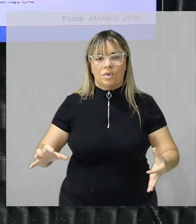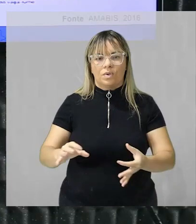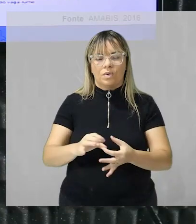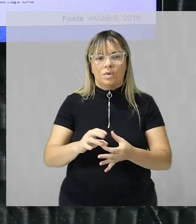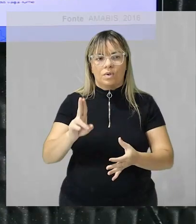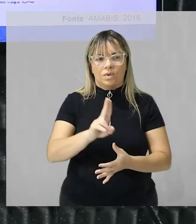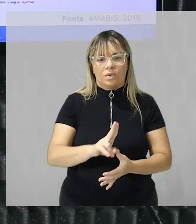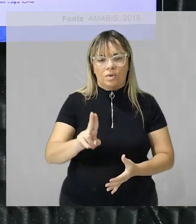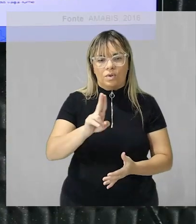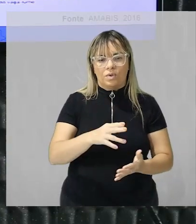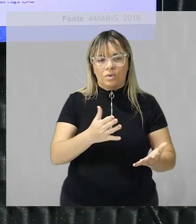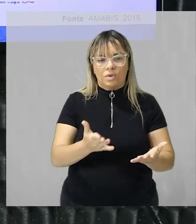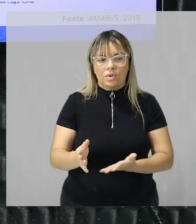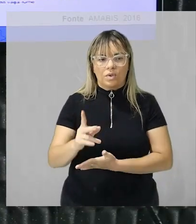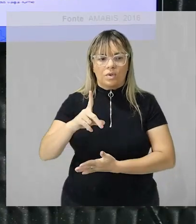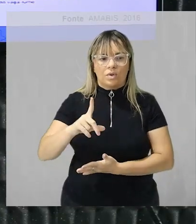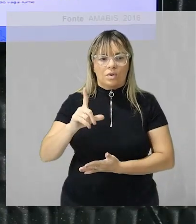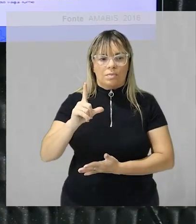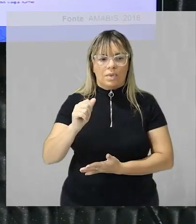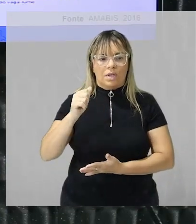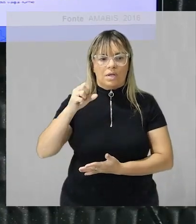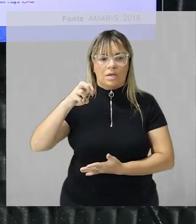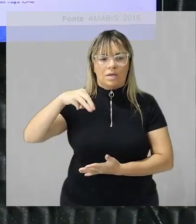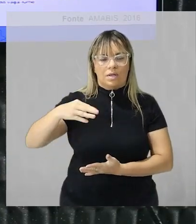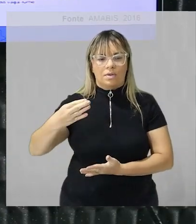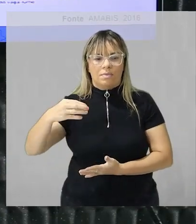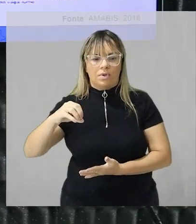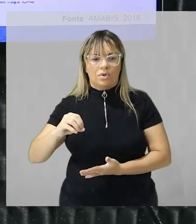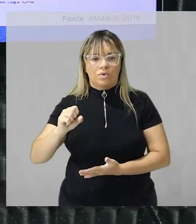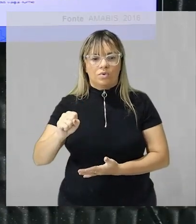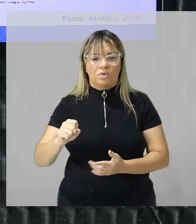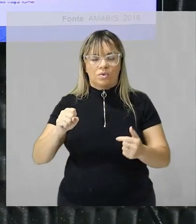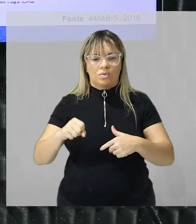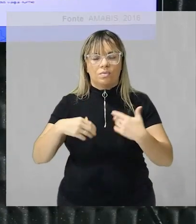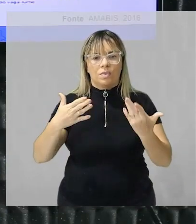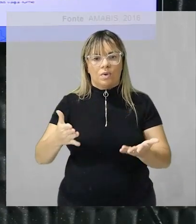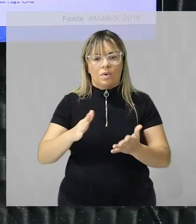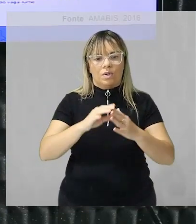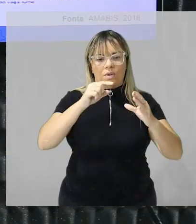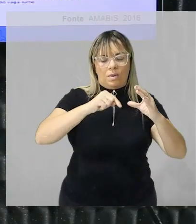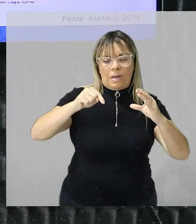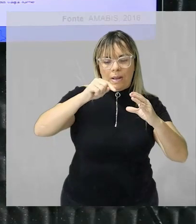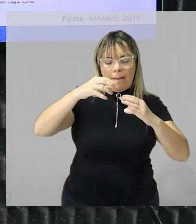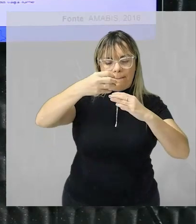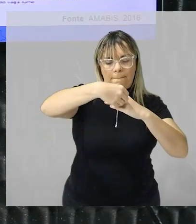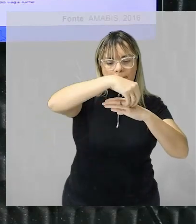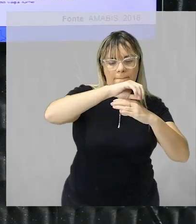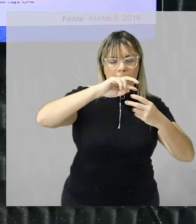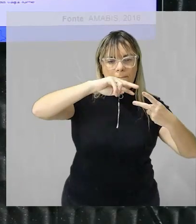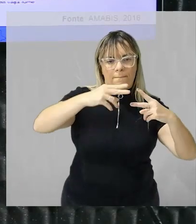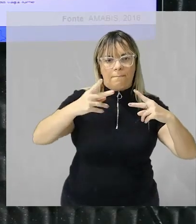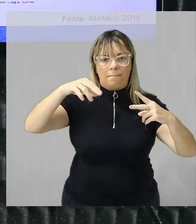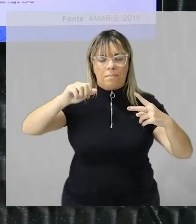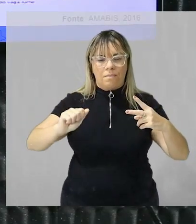utilizando plasmídios. Tá? Então, o que são plasmídios? São moléculas de DNA